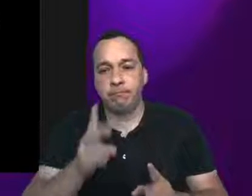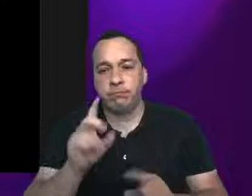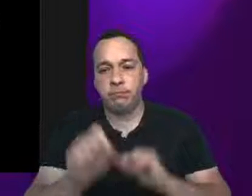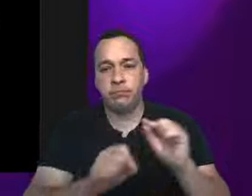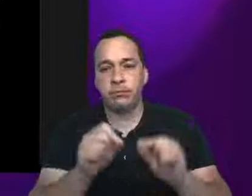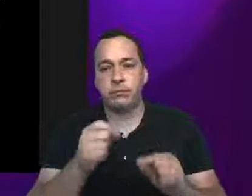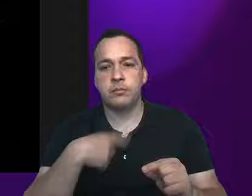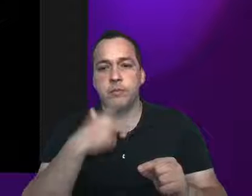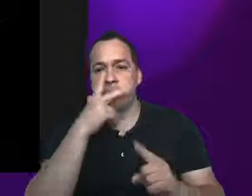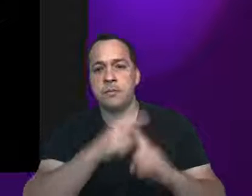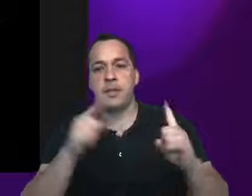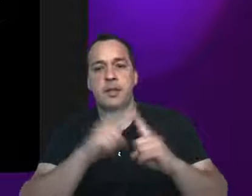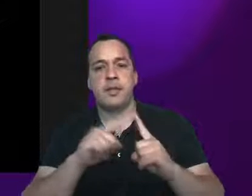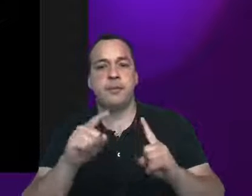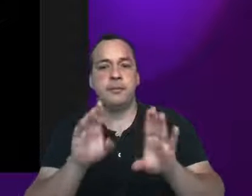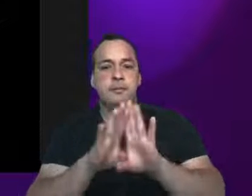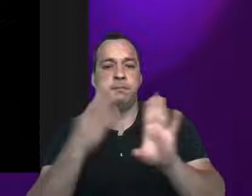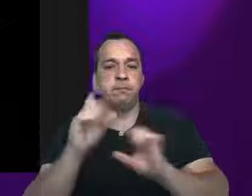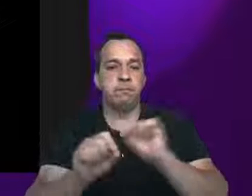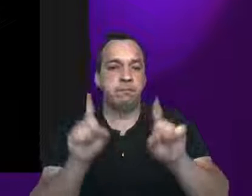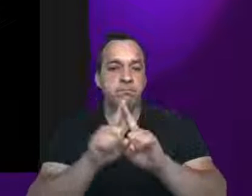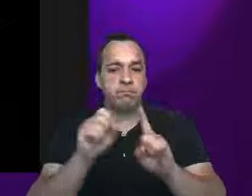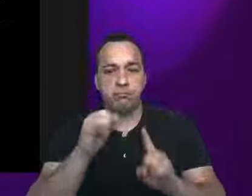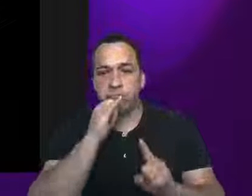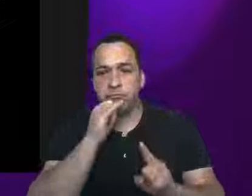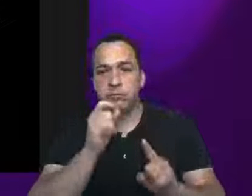a porta. Se eu tenho um fluxo descontínuo,